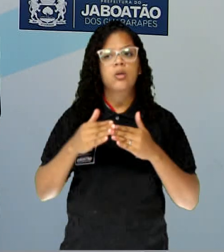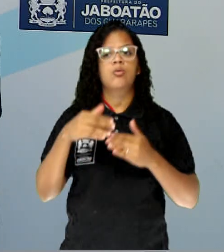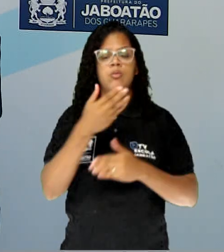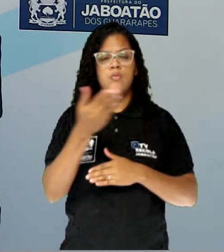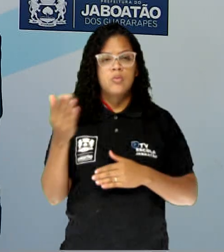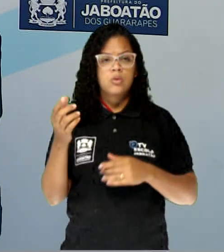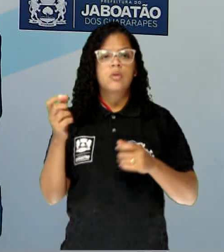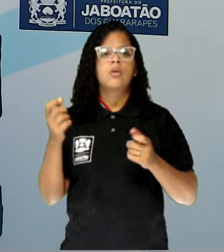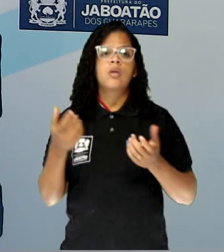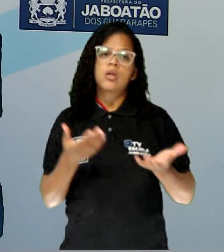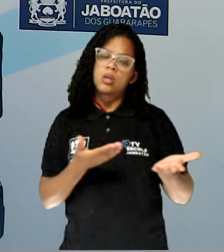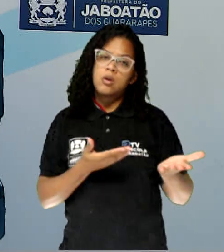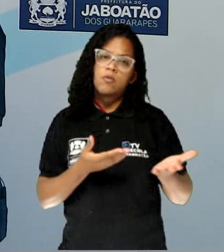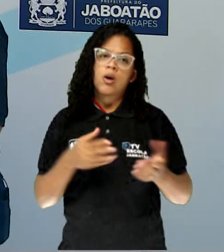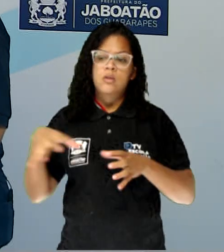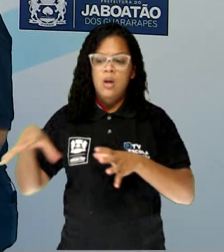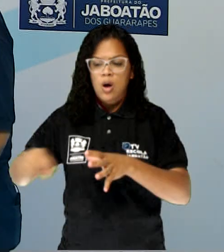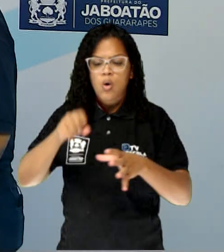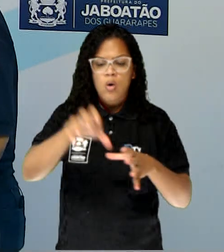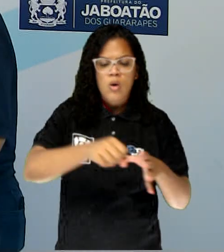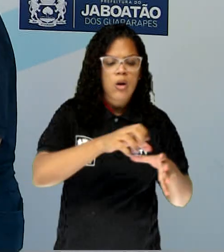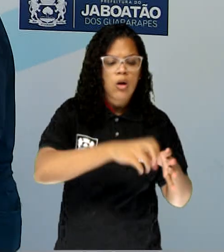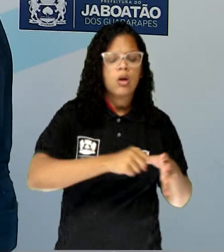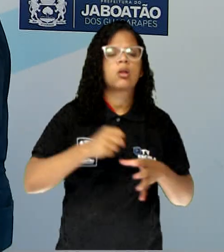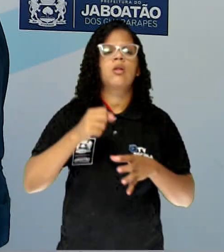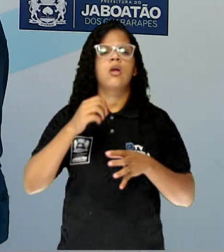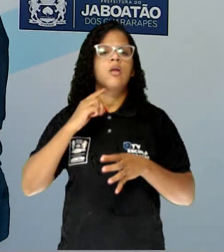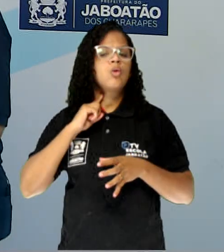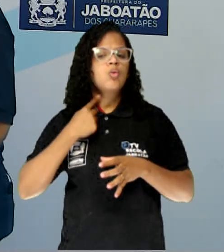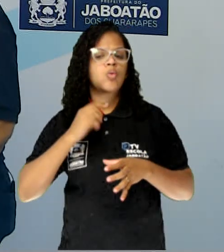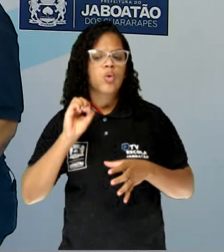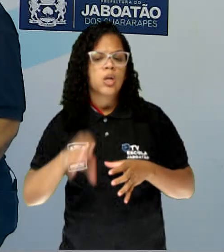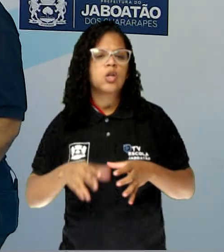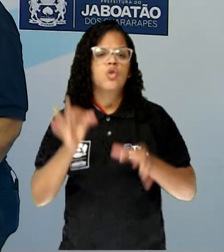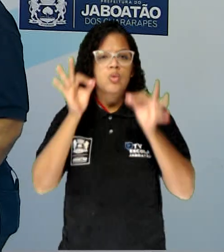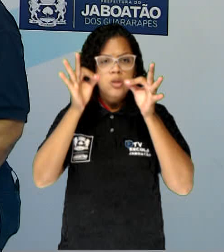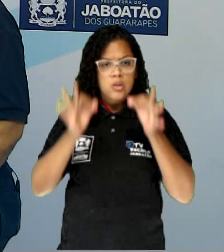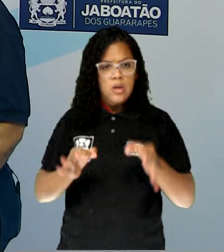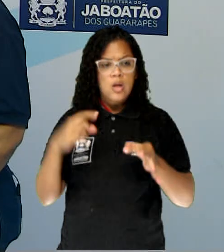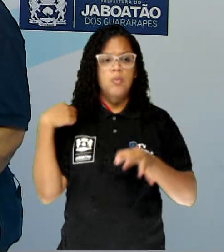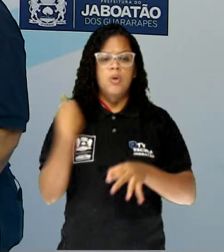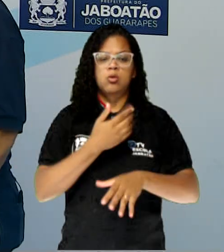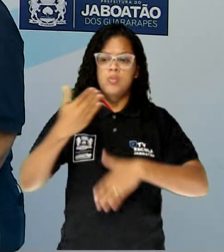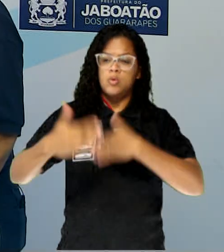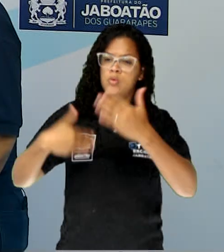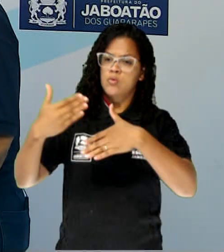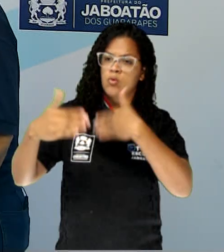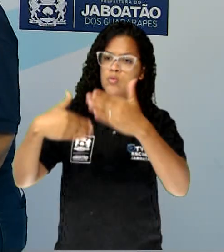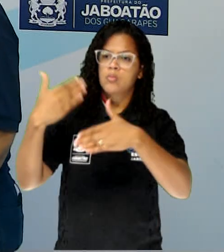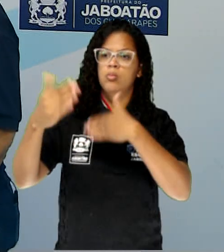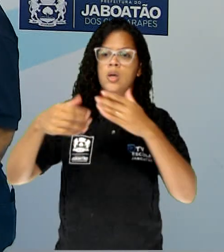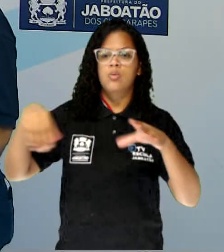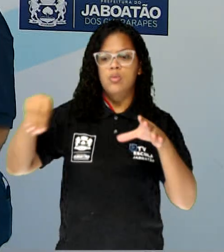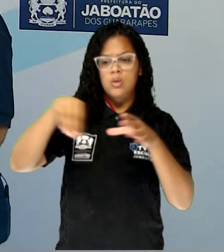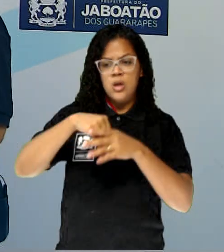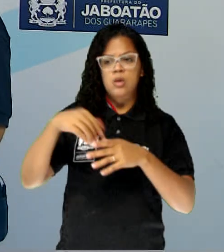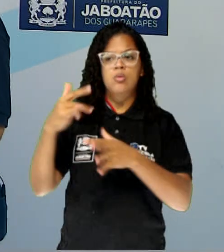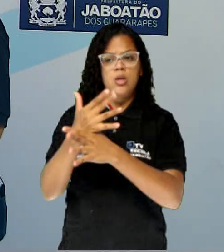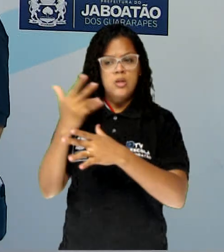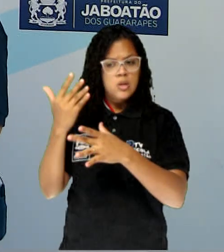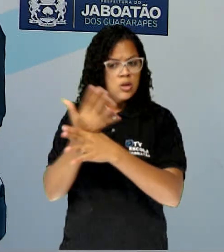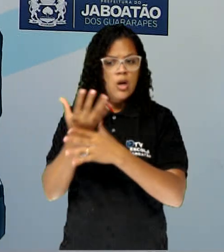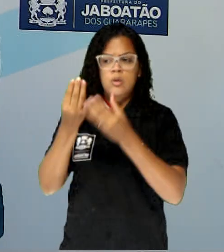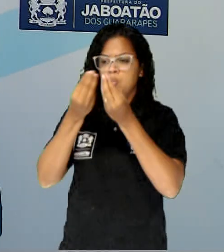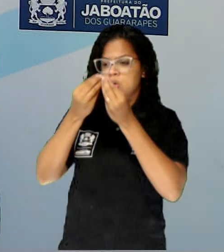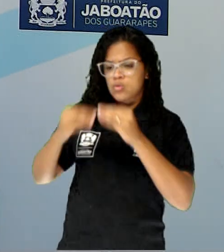coleta seletiva de seu lixo, para que possamos ter um desenvolvimento sustentável em nossa cidade, que não agrida o meio